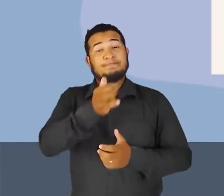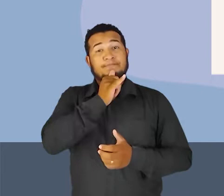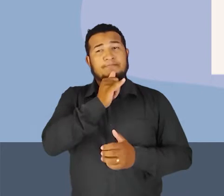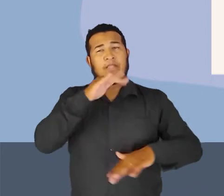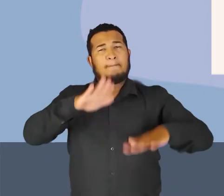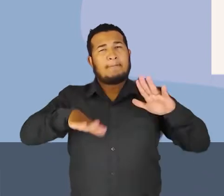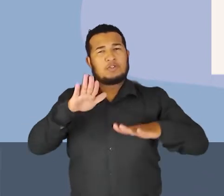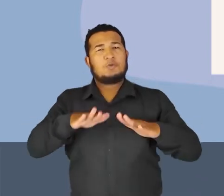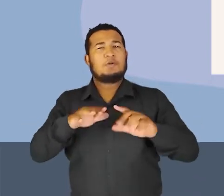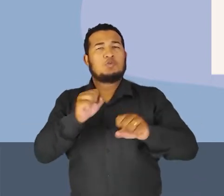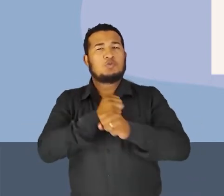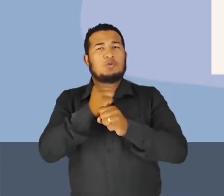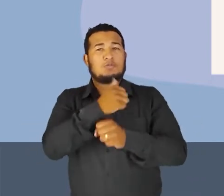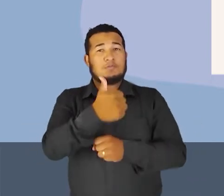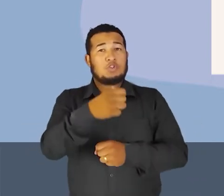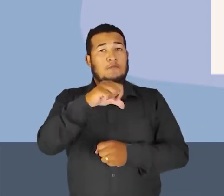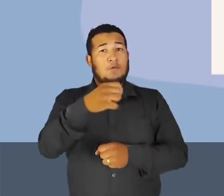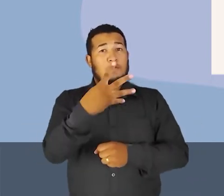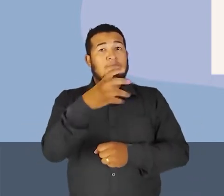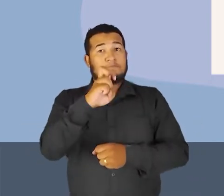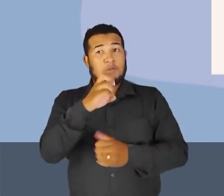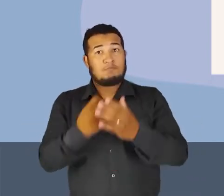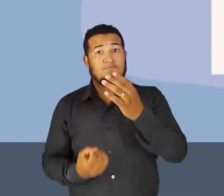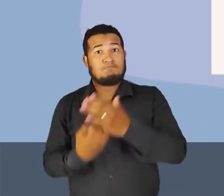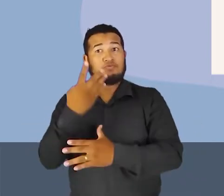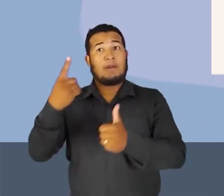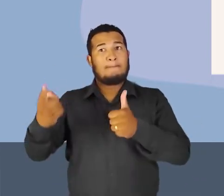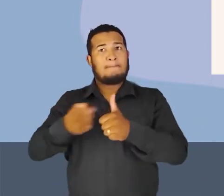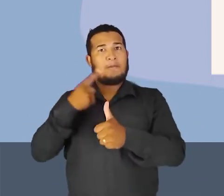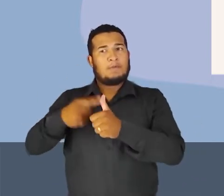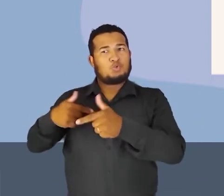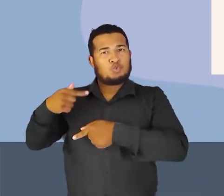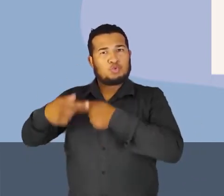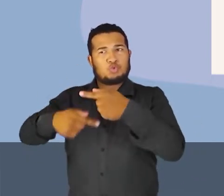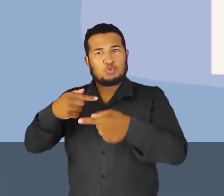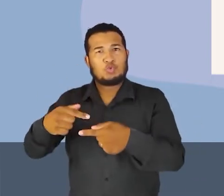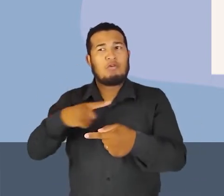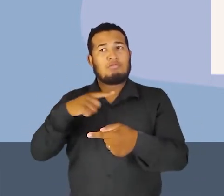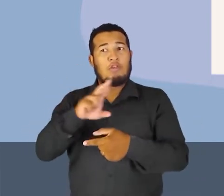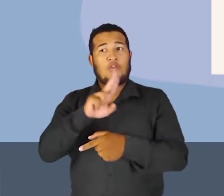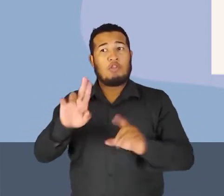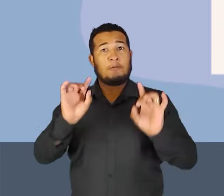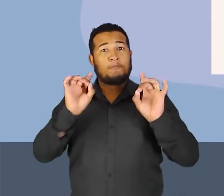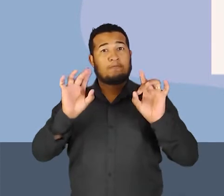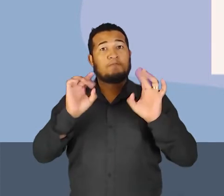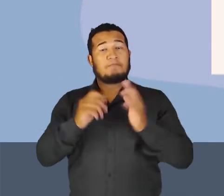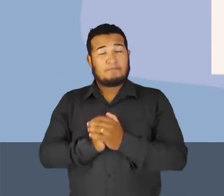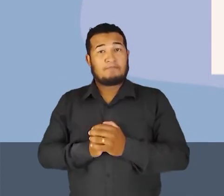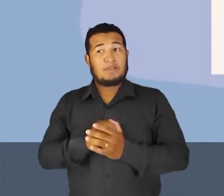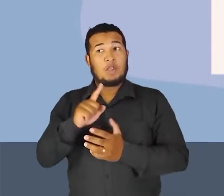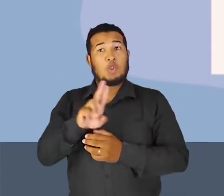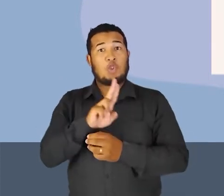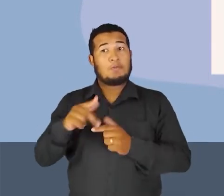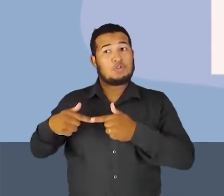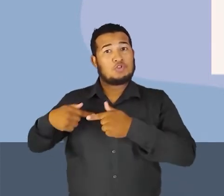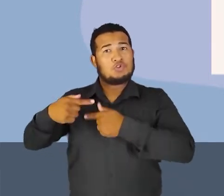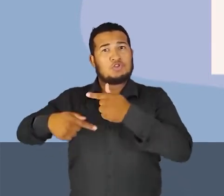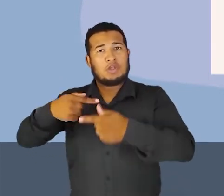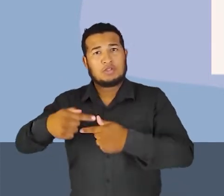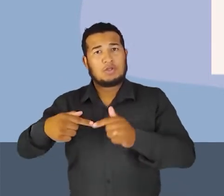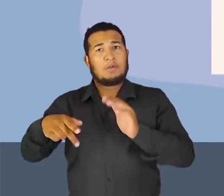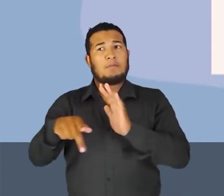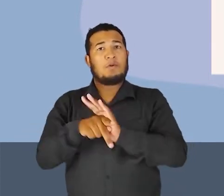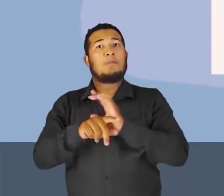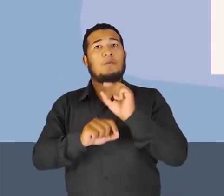a partir mais ou menos de 1945 é que surge a primeira geração que vai receber um nome especial. Essa geração ficou conhecida como